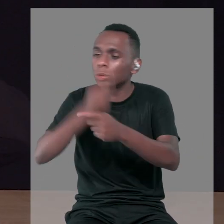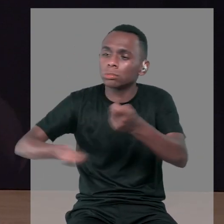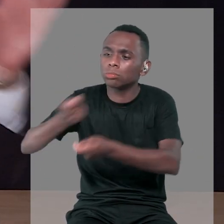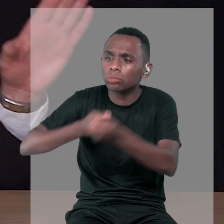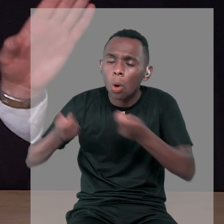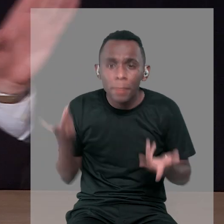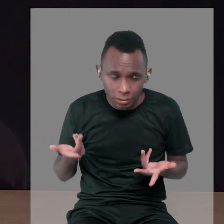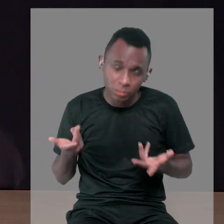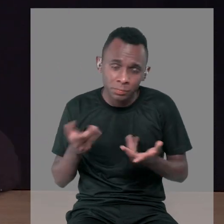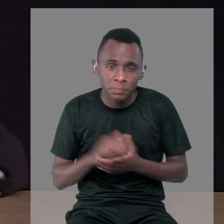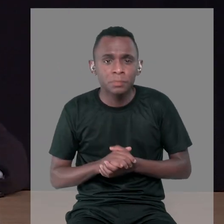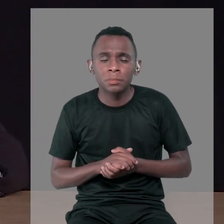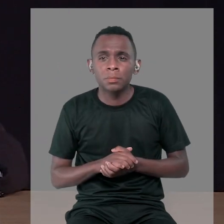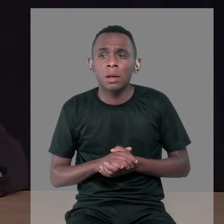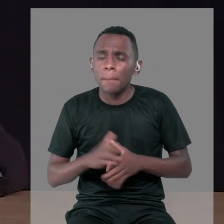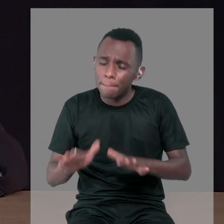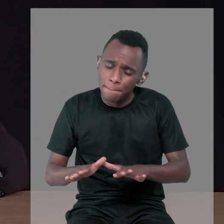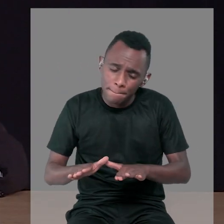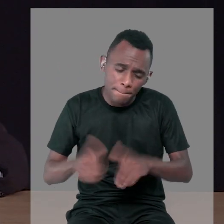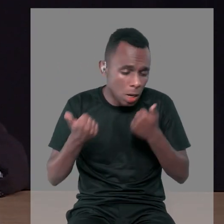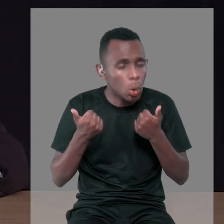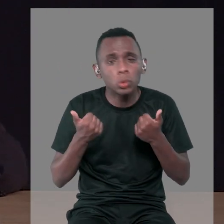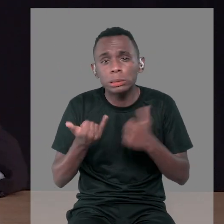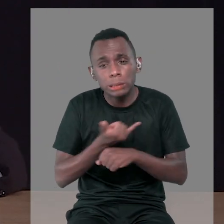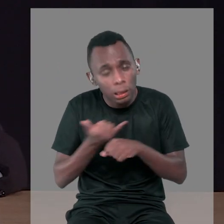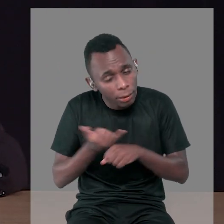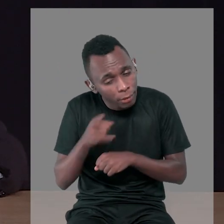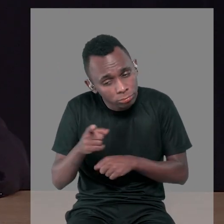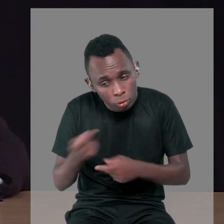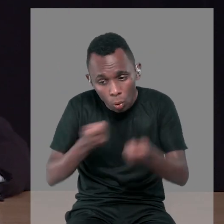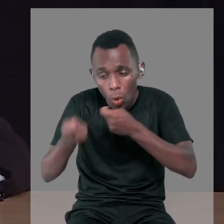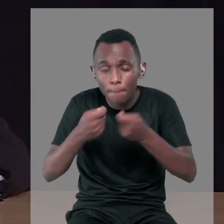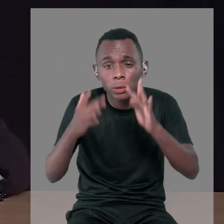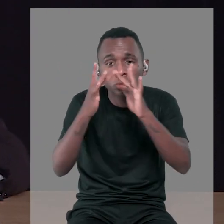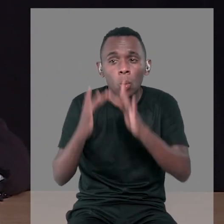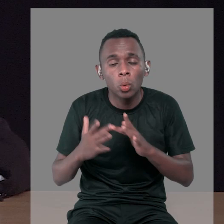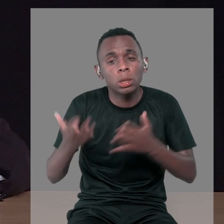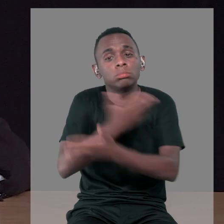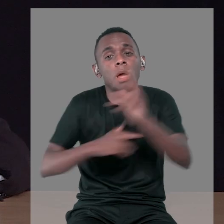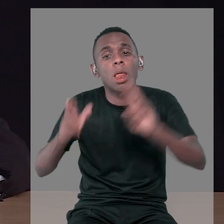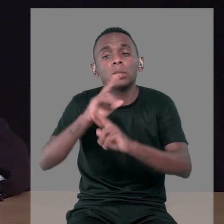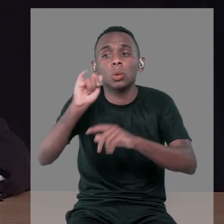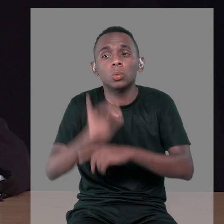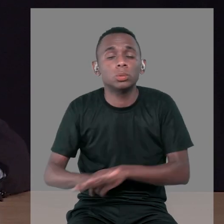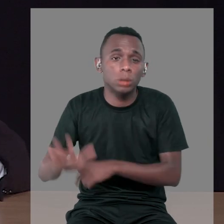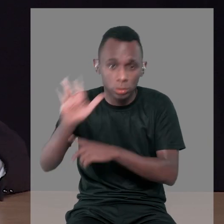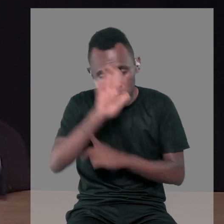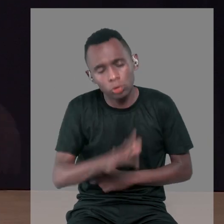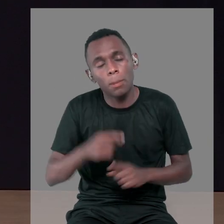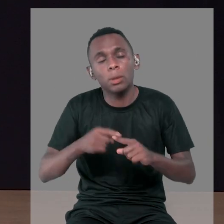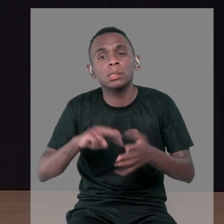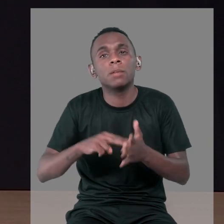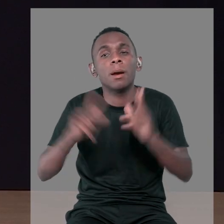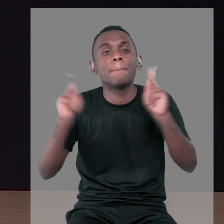nada melhor do que comércio entre as nações. Porque isso é um elemento de pacificação. Mas tudo